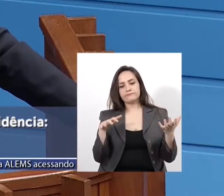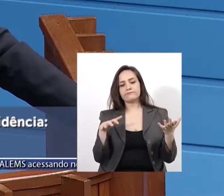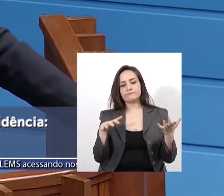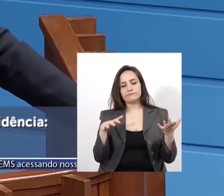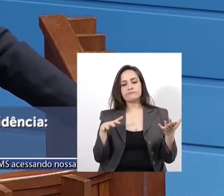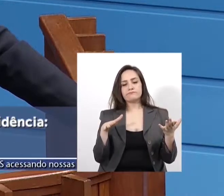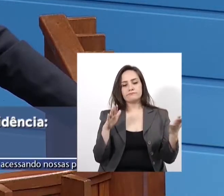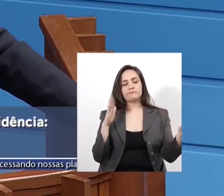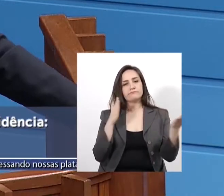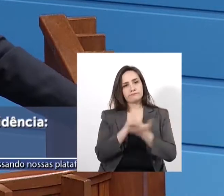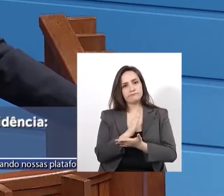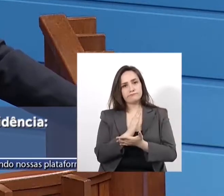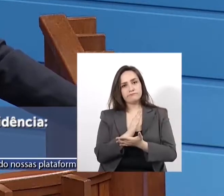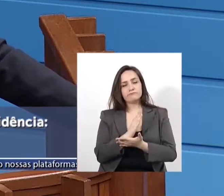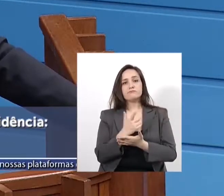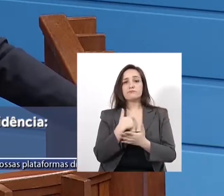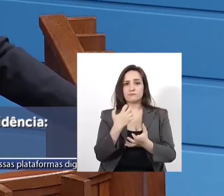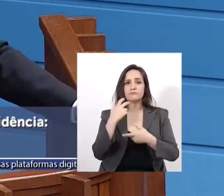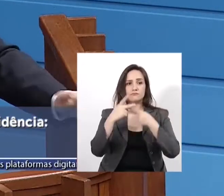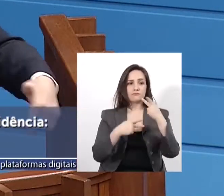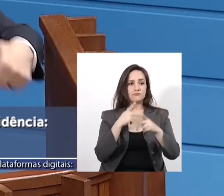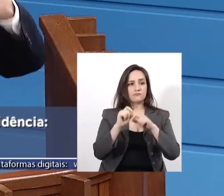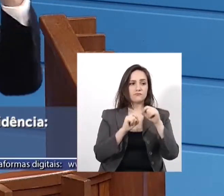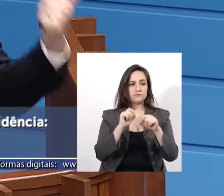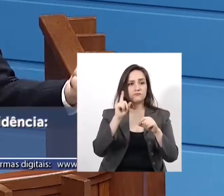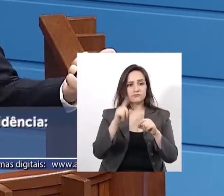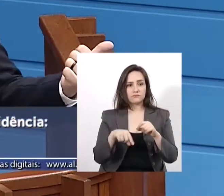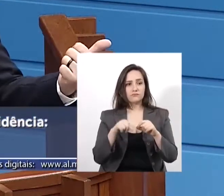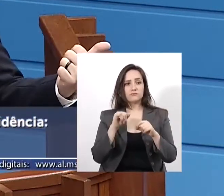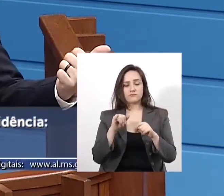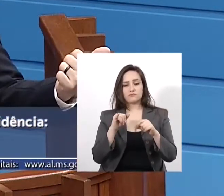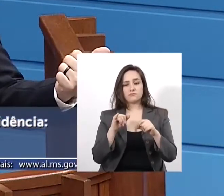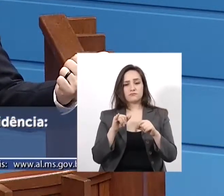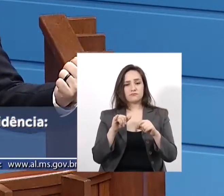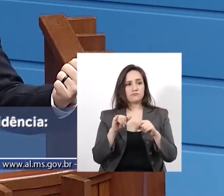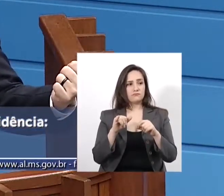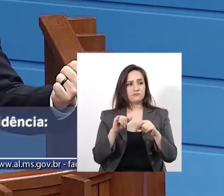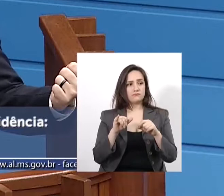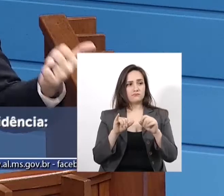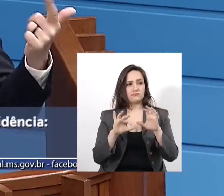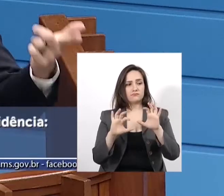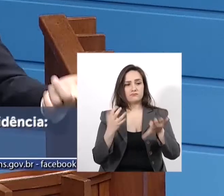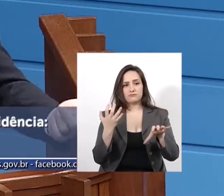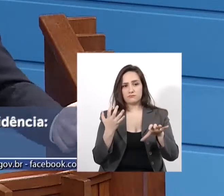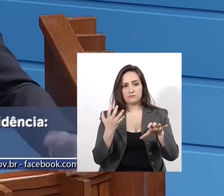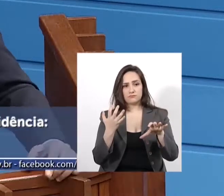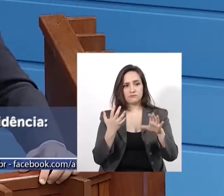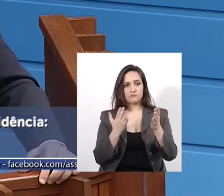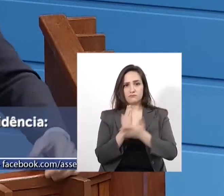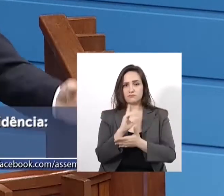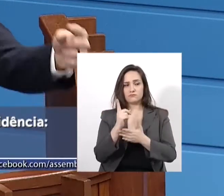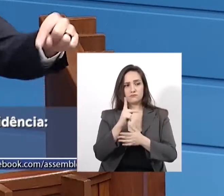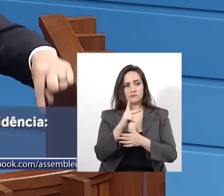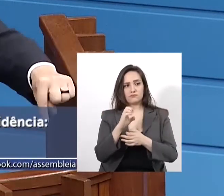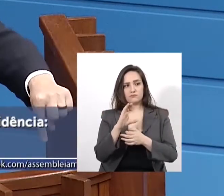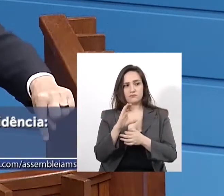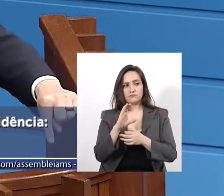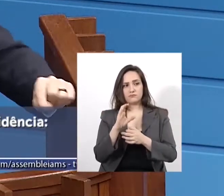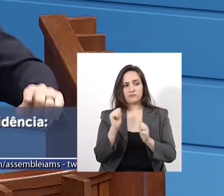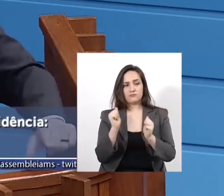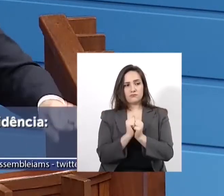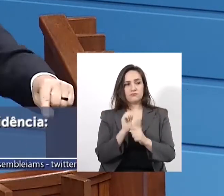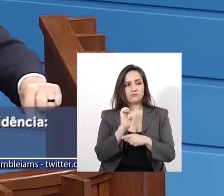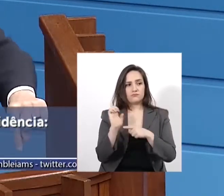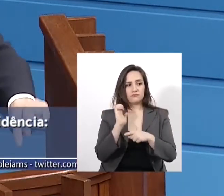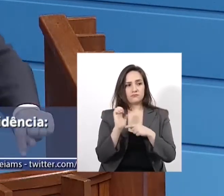foi aprovada e dizer que se o Congresso não aprovar aquela PEC paralela que inclui os estados, daqui